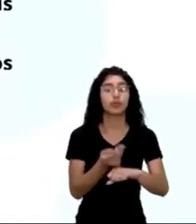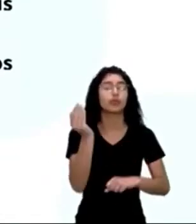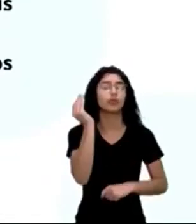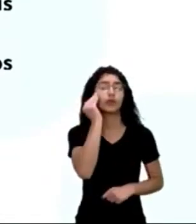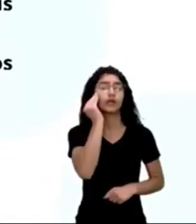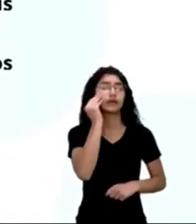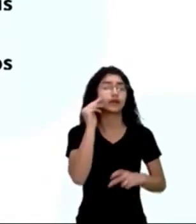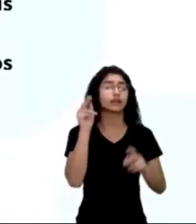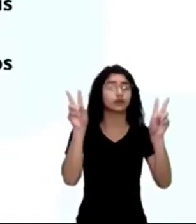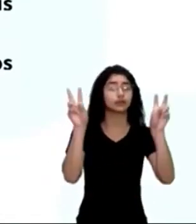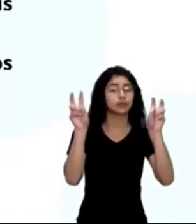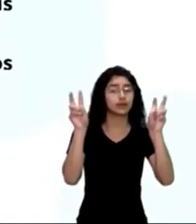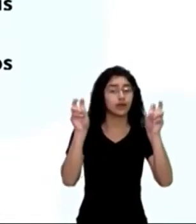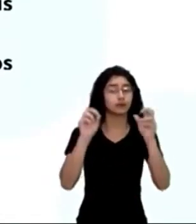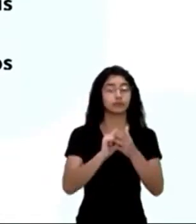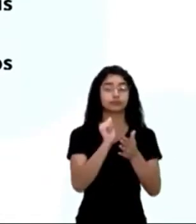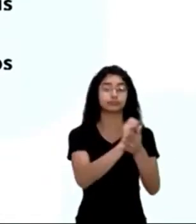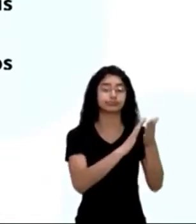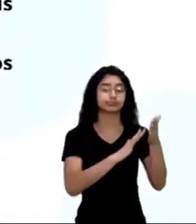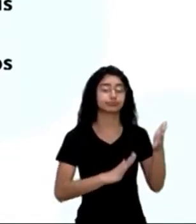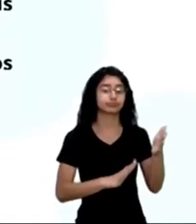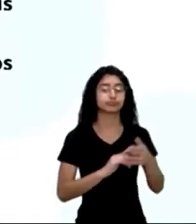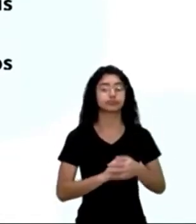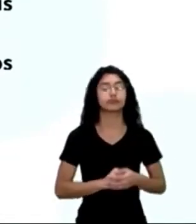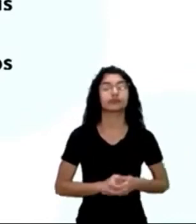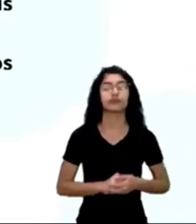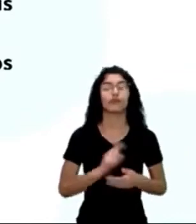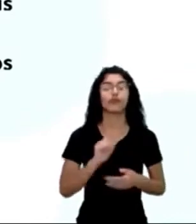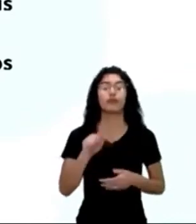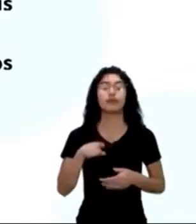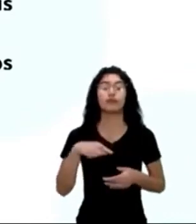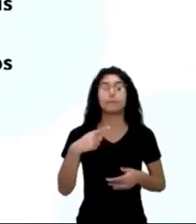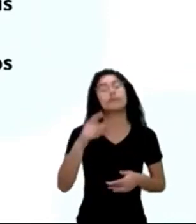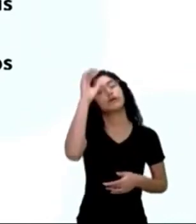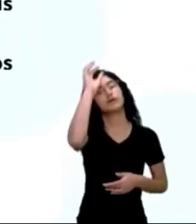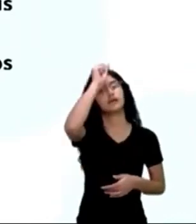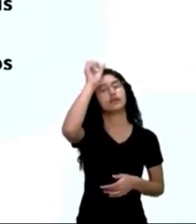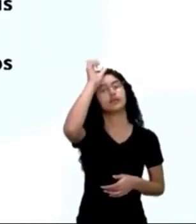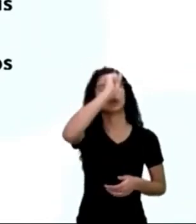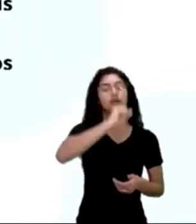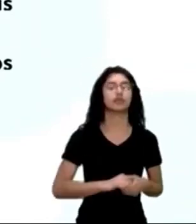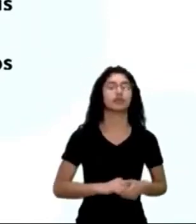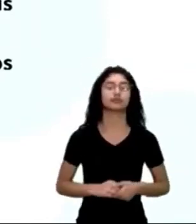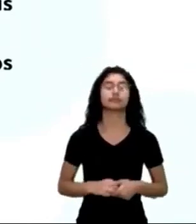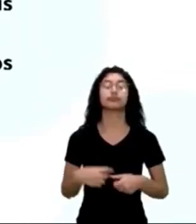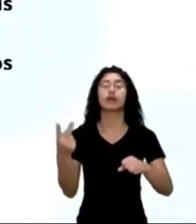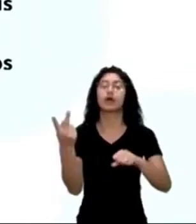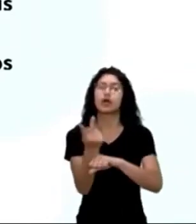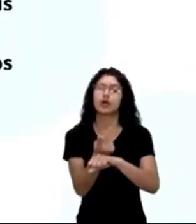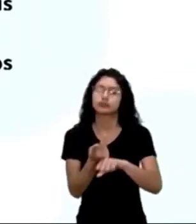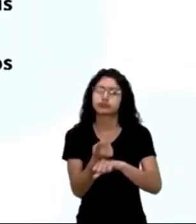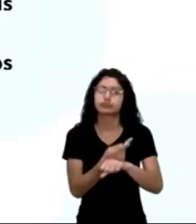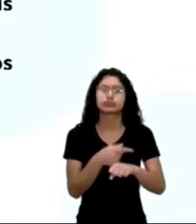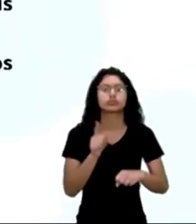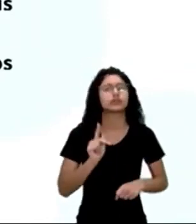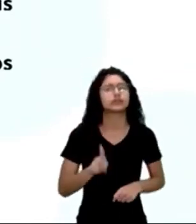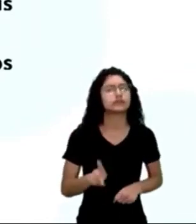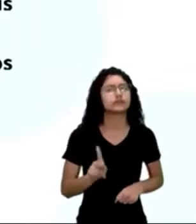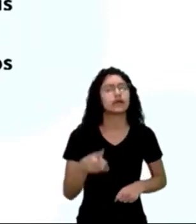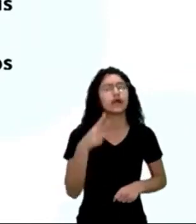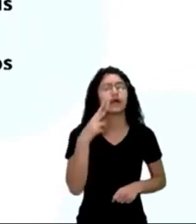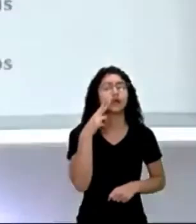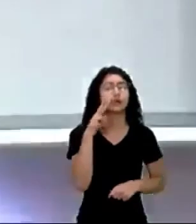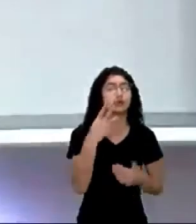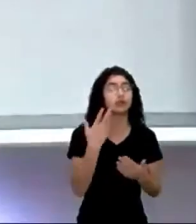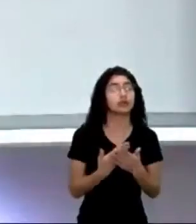fazendo exercícios e resolvendo desafios. Depois disso é que você aprende. Busque sempre rever as aulas e aprender